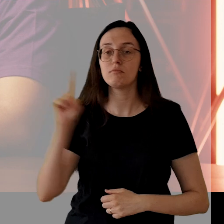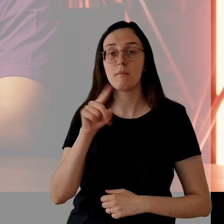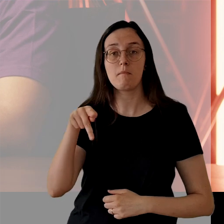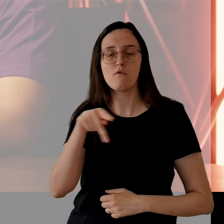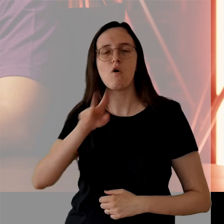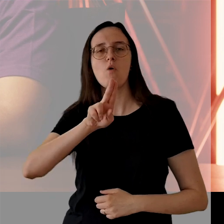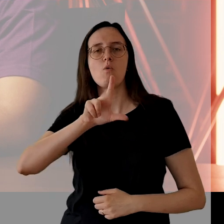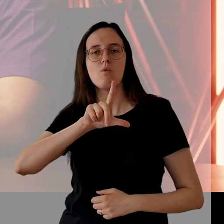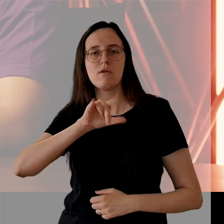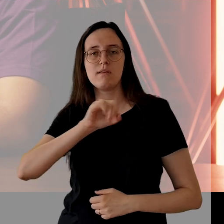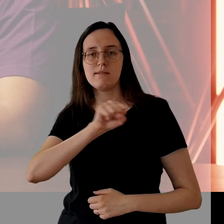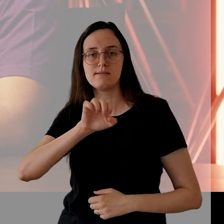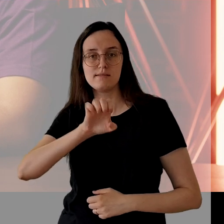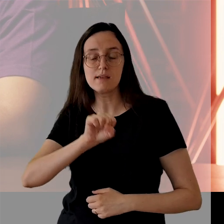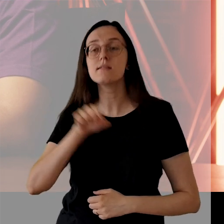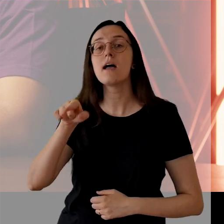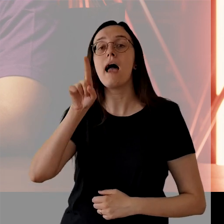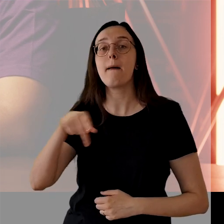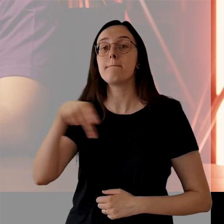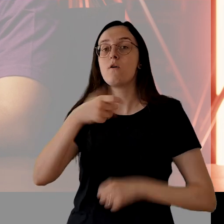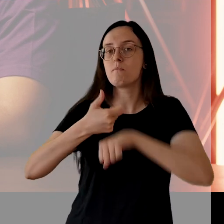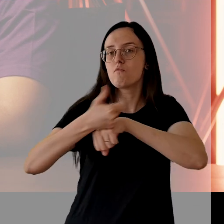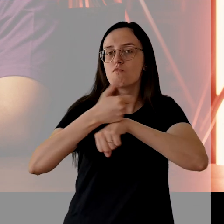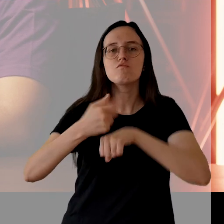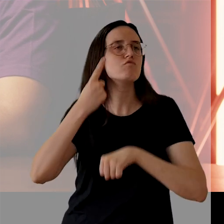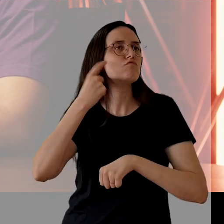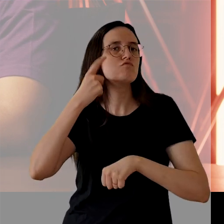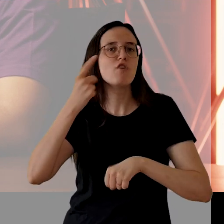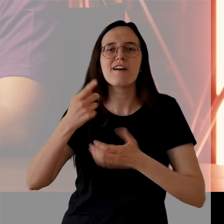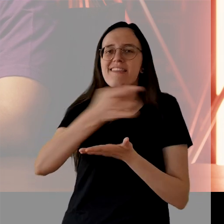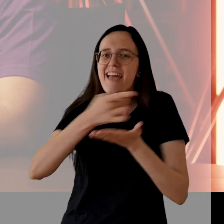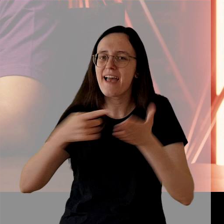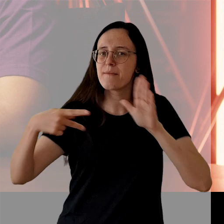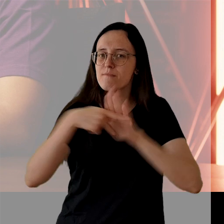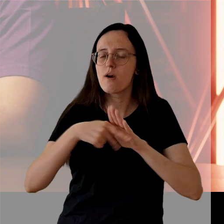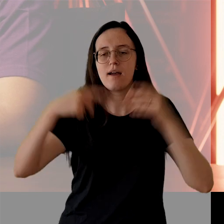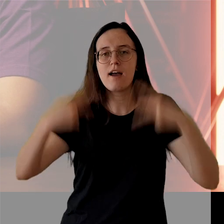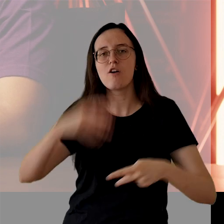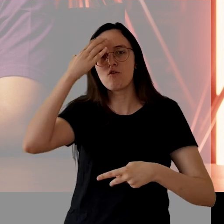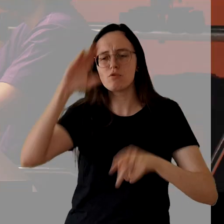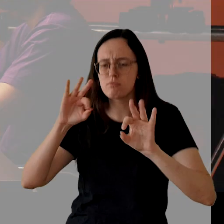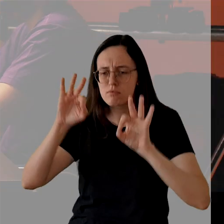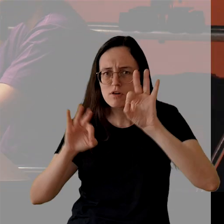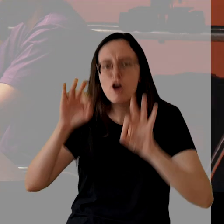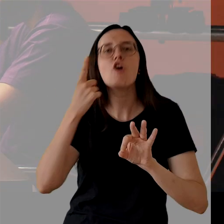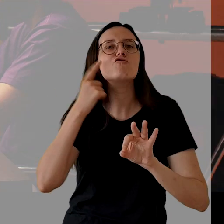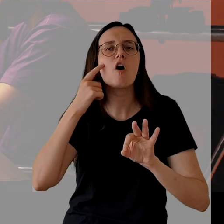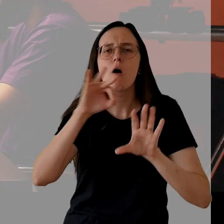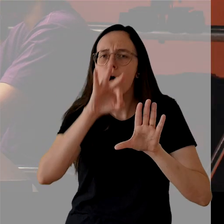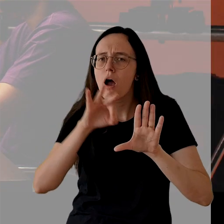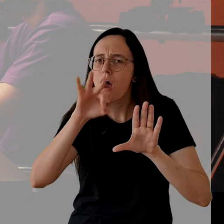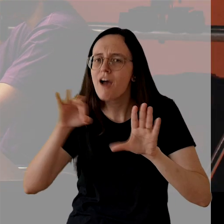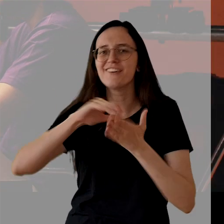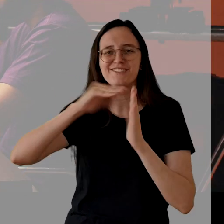que é um profissional ele é sound designer e mixador aqui em Curitiba. Uma pessoa fantástica que devo muito